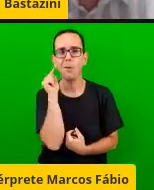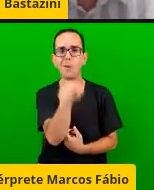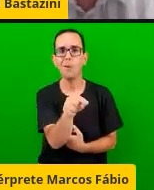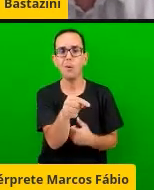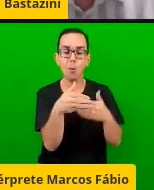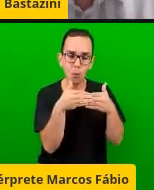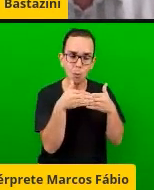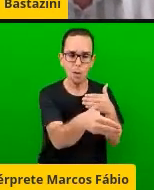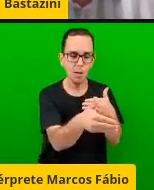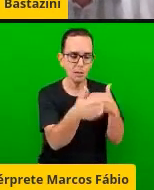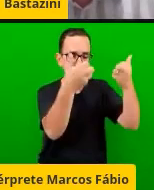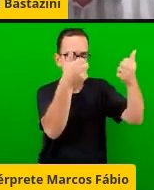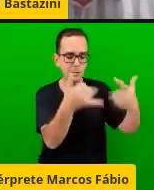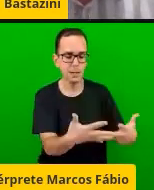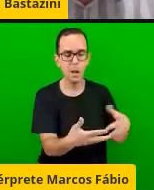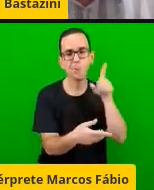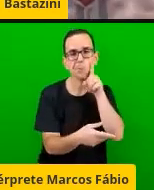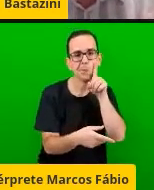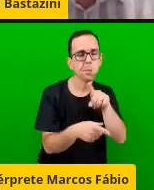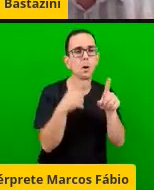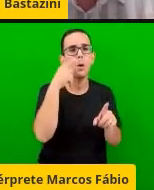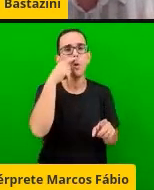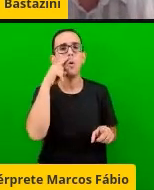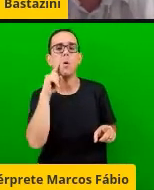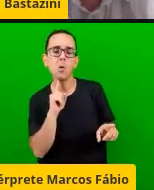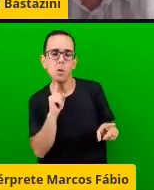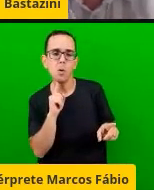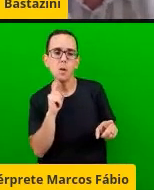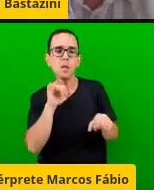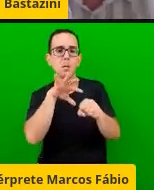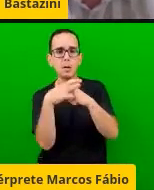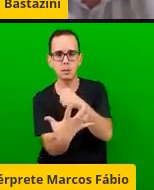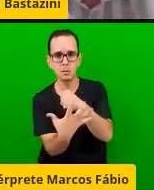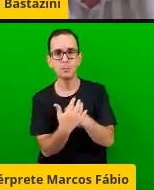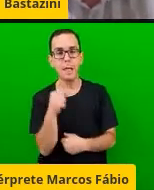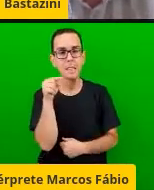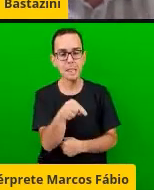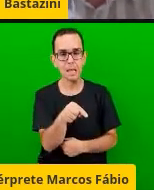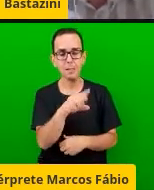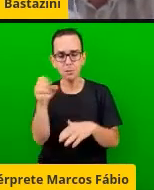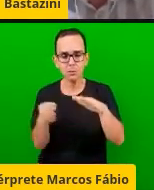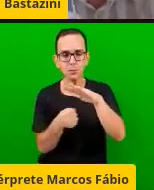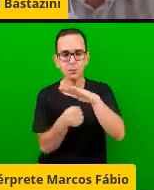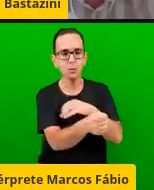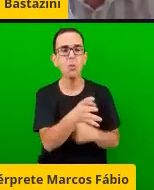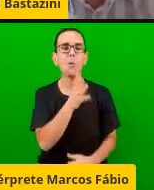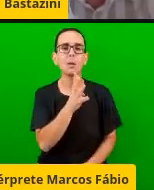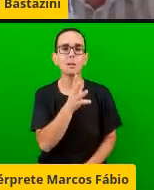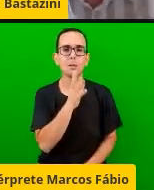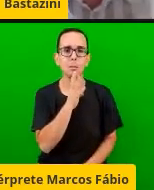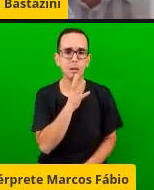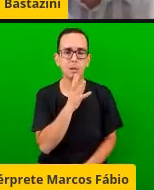tratar, então, de Estados Unidos, China e pandemia. É nessa temática que insere o conhecimento que a gente vai